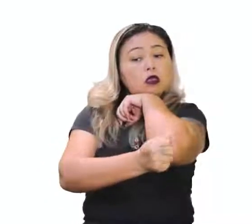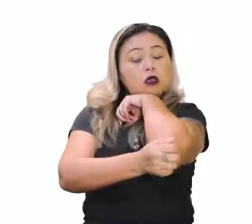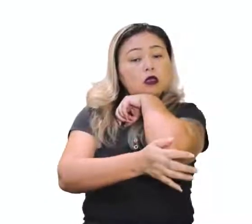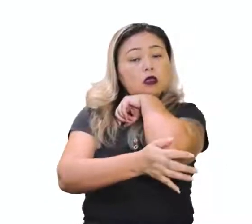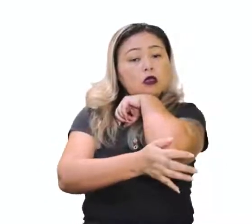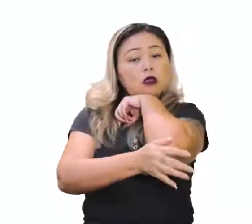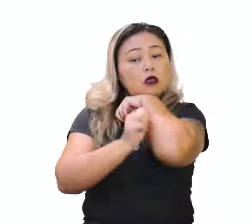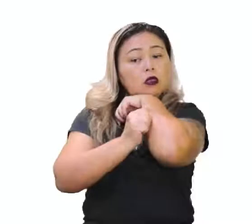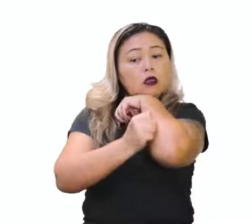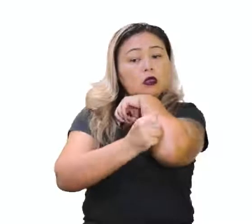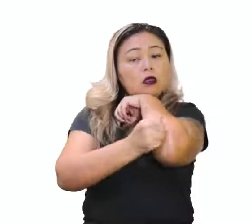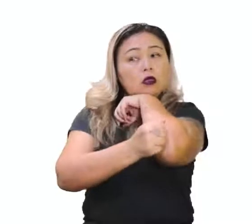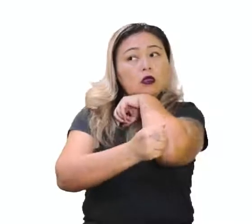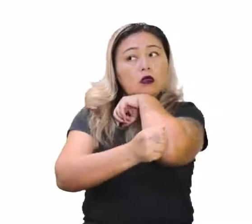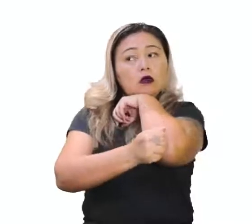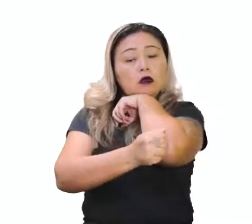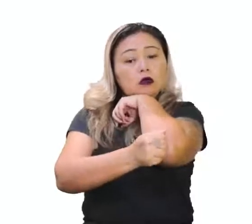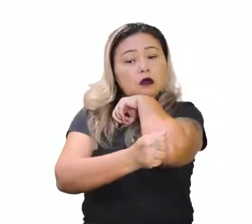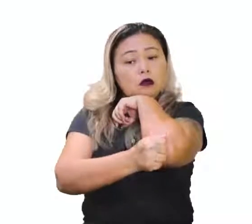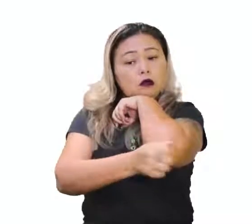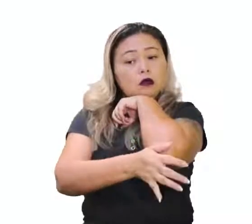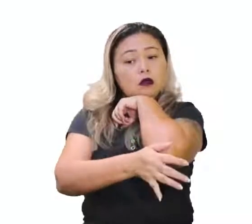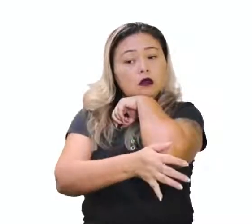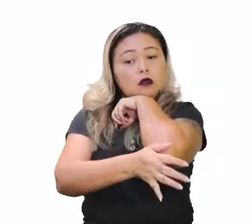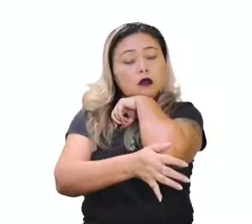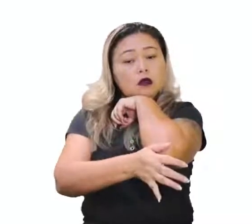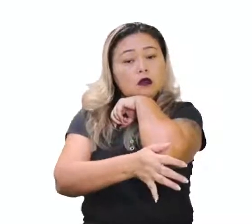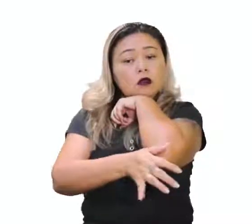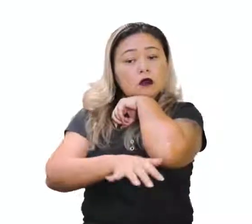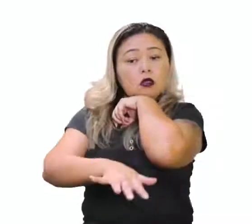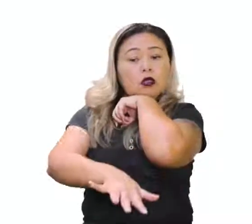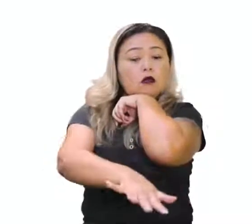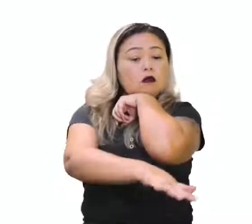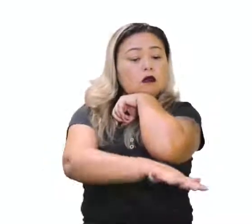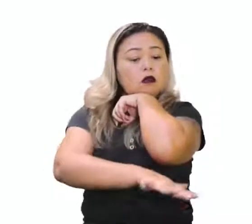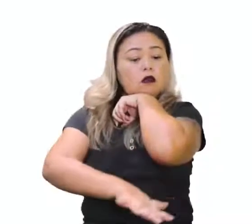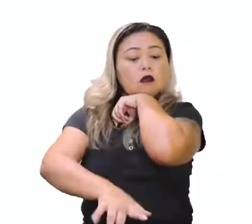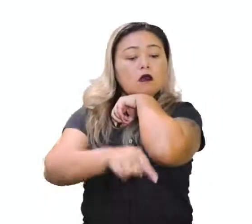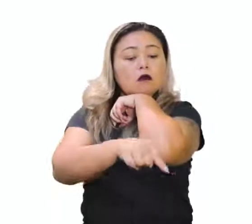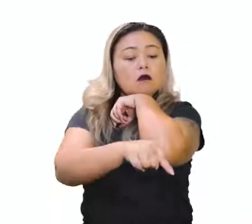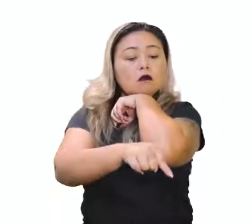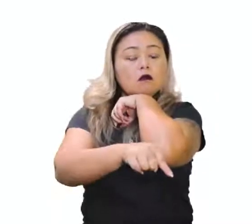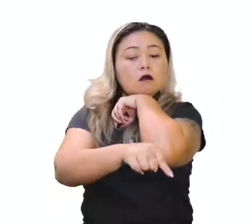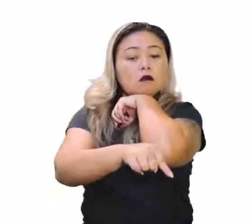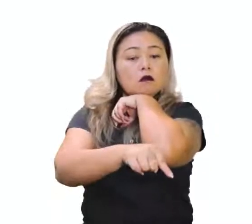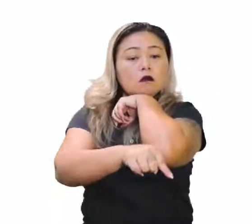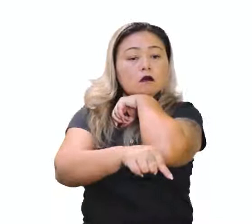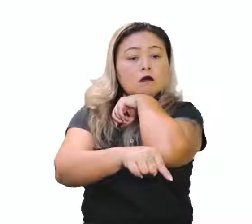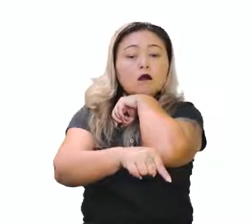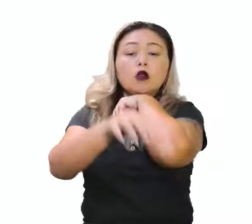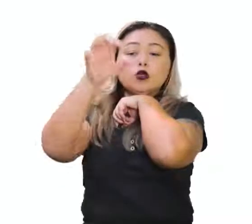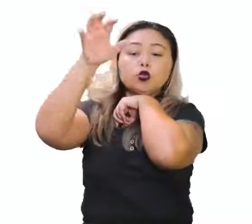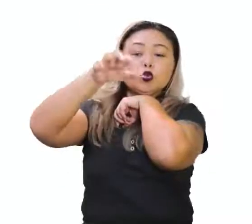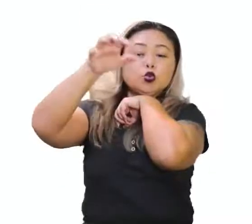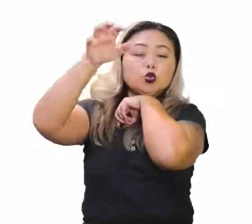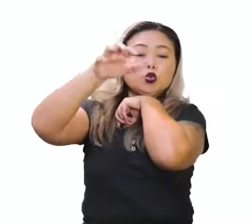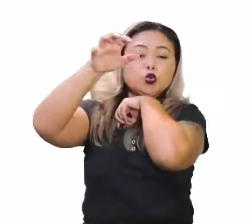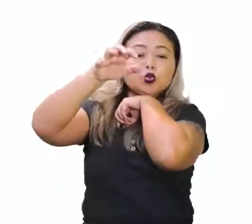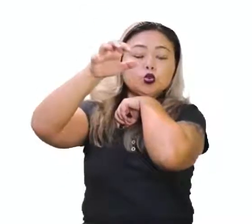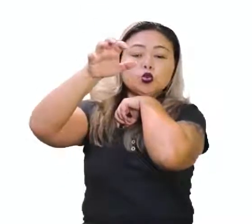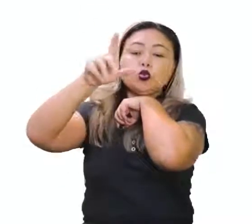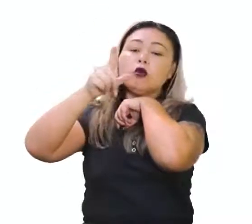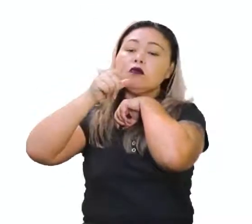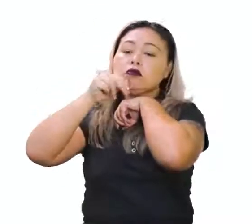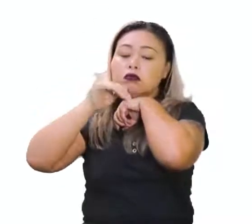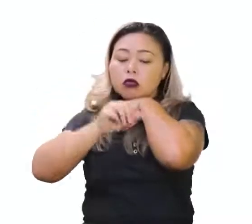vai fazer lá suas fezes no pasto, no próprio pasto. E aí, chovendo, a